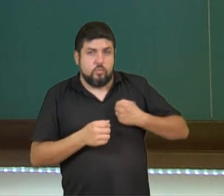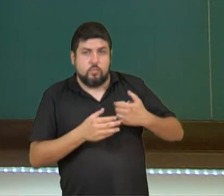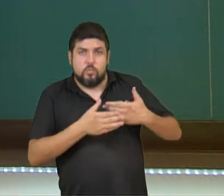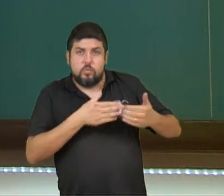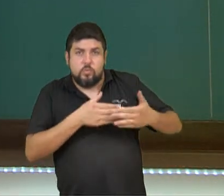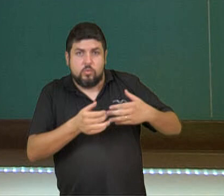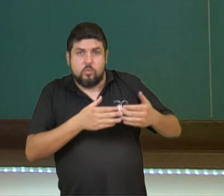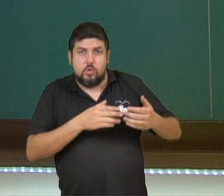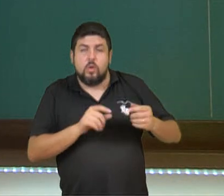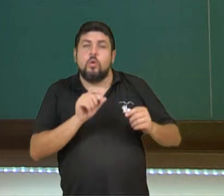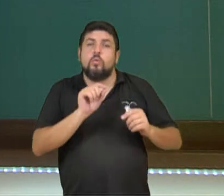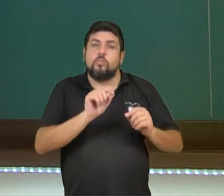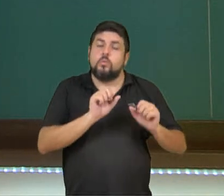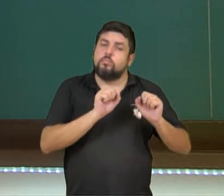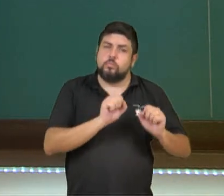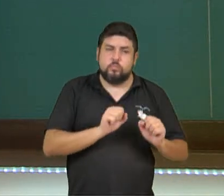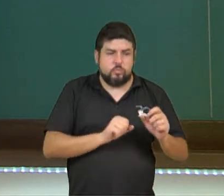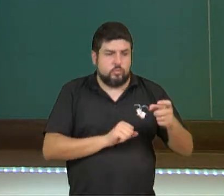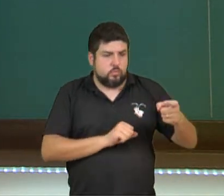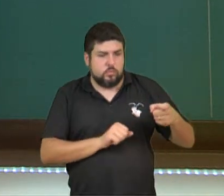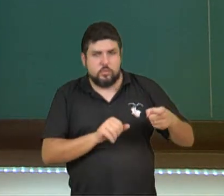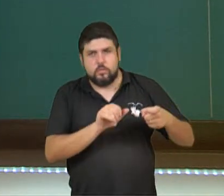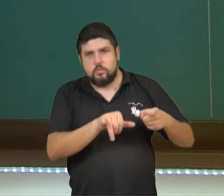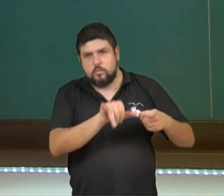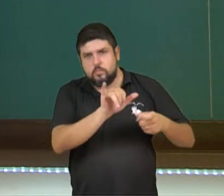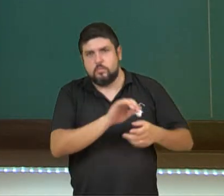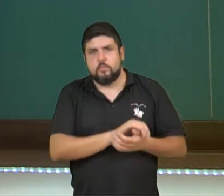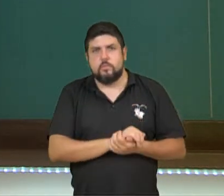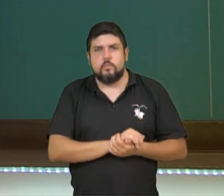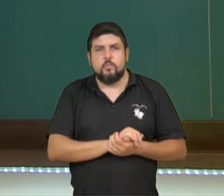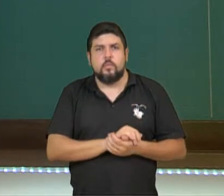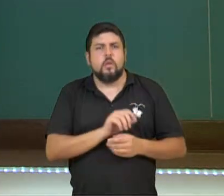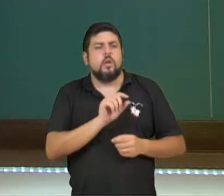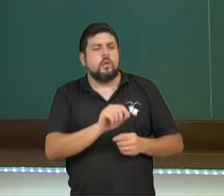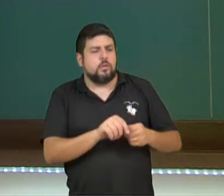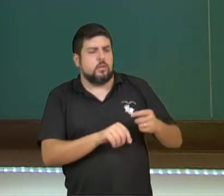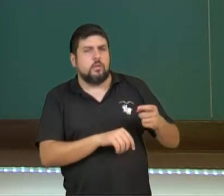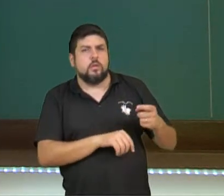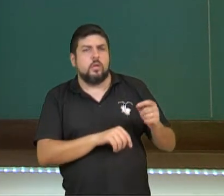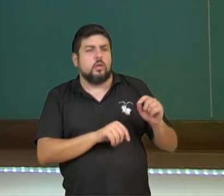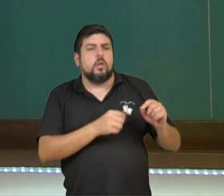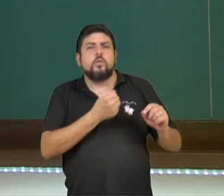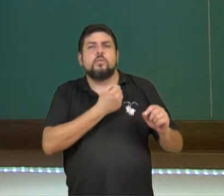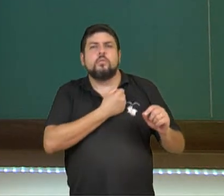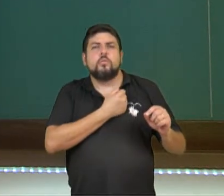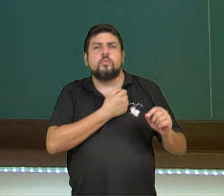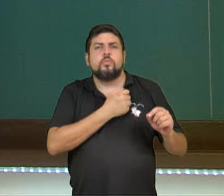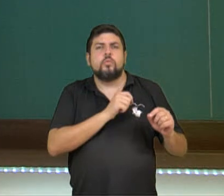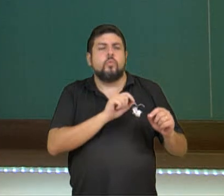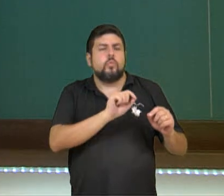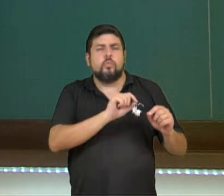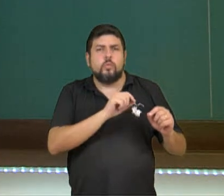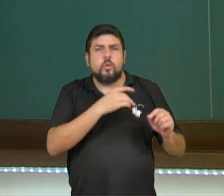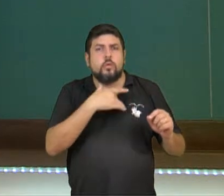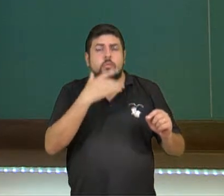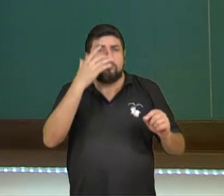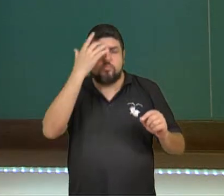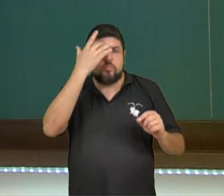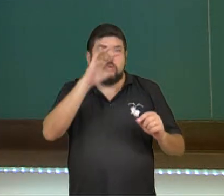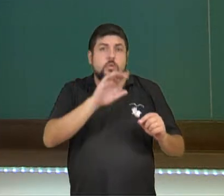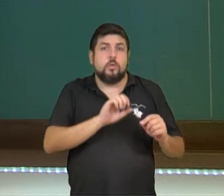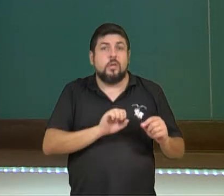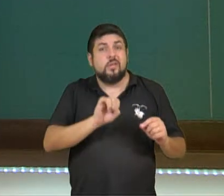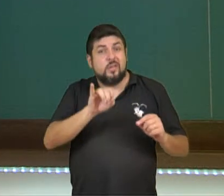y. Então, ele está falando o quadrado da soma de dois números. Quem são esses dois números? Eu não sei. Então, se eu não sei, eu escolho